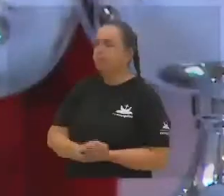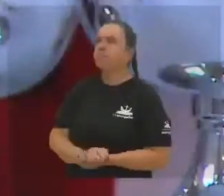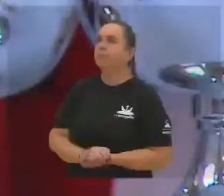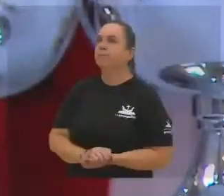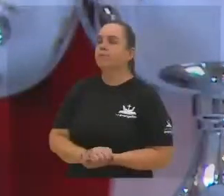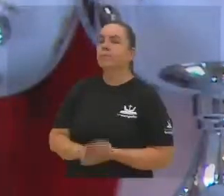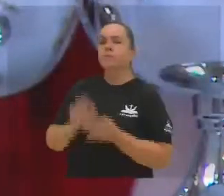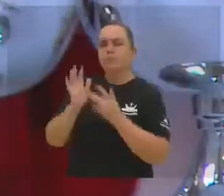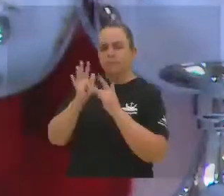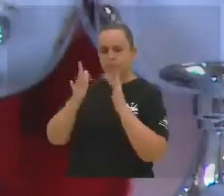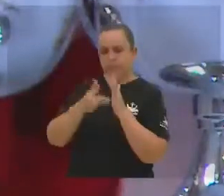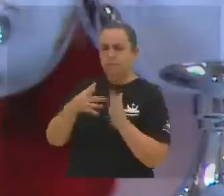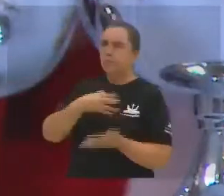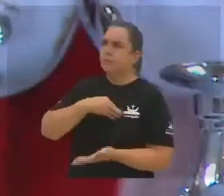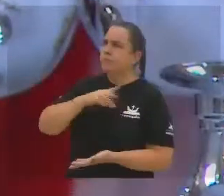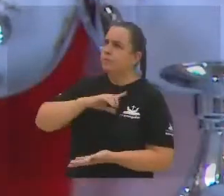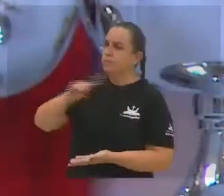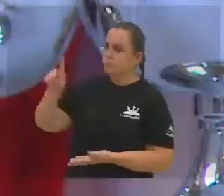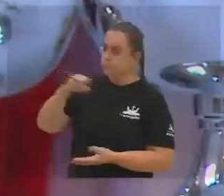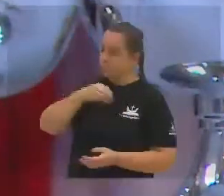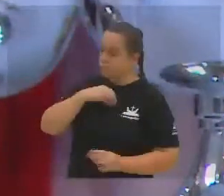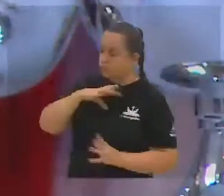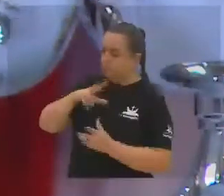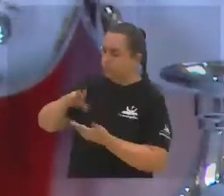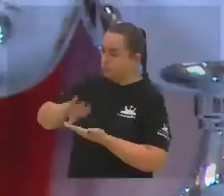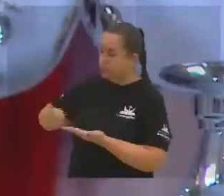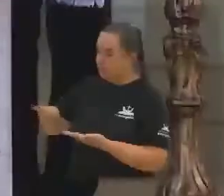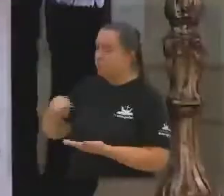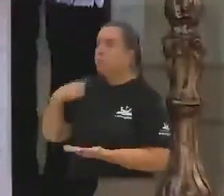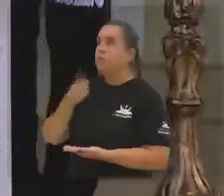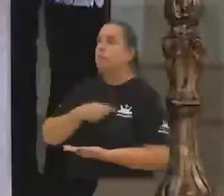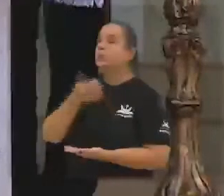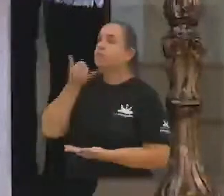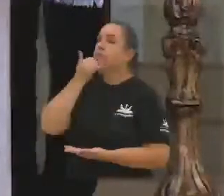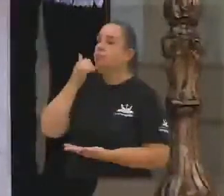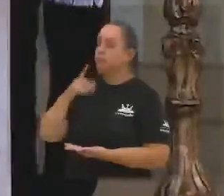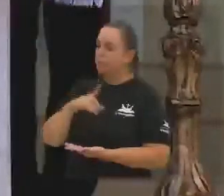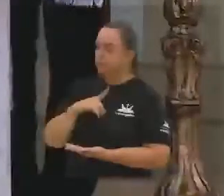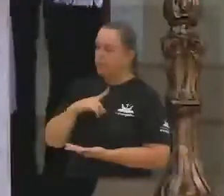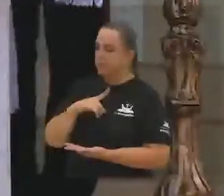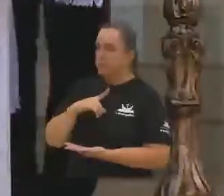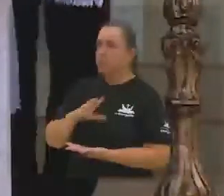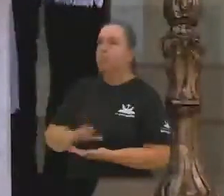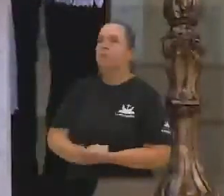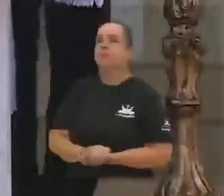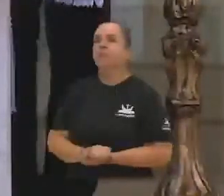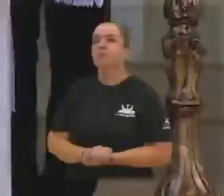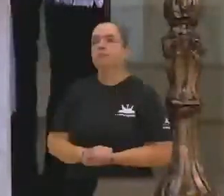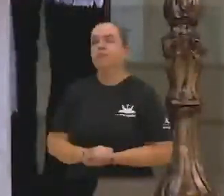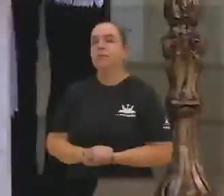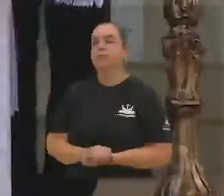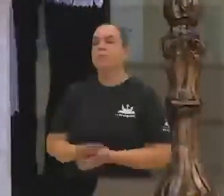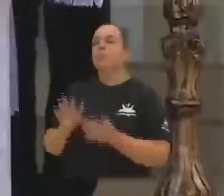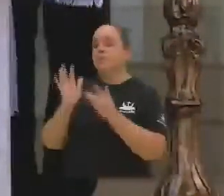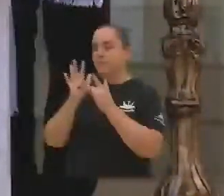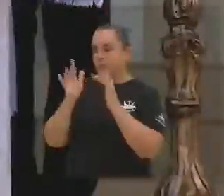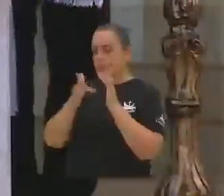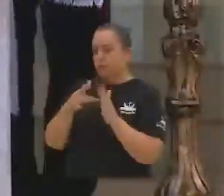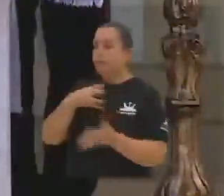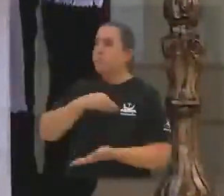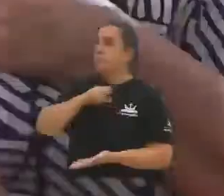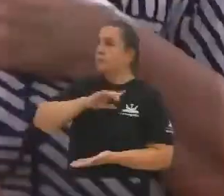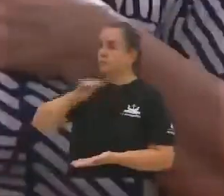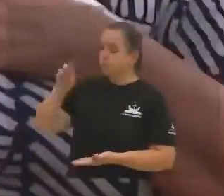tende piedade de nós. Cordeiro de Deus, que tirais o pecado do mundo, tende piedade de